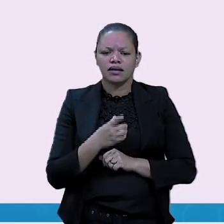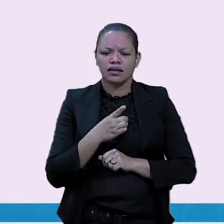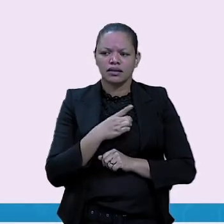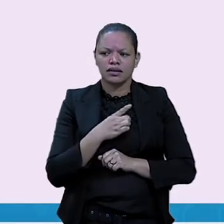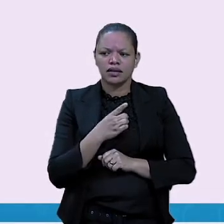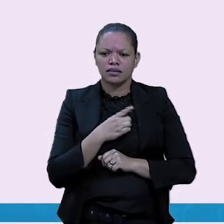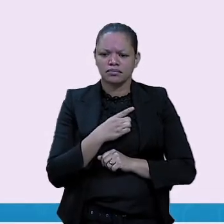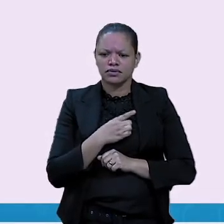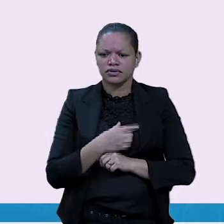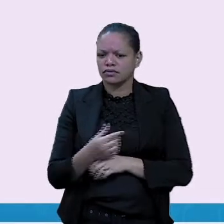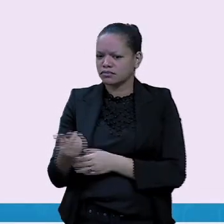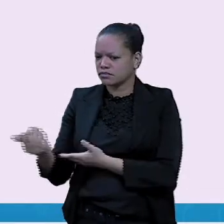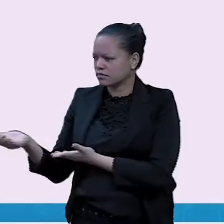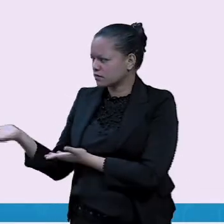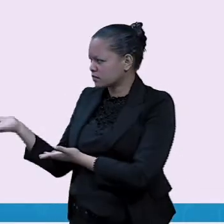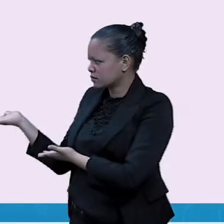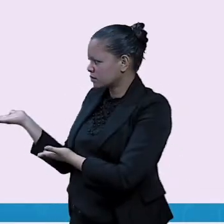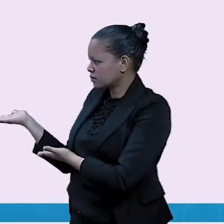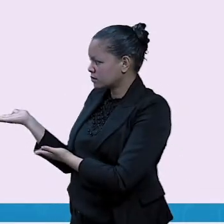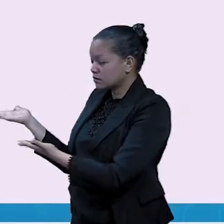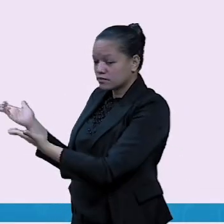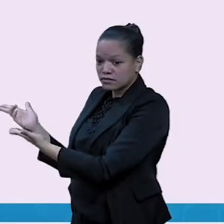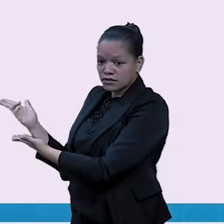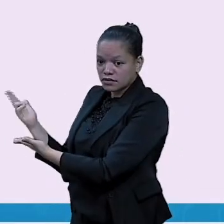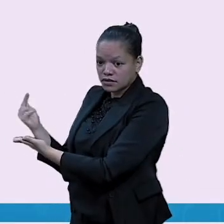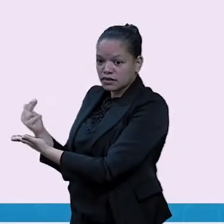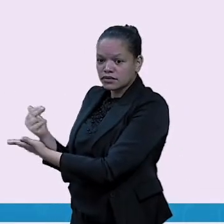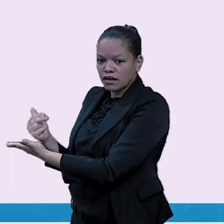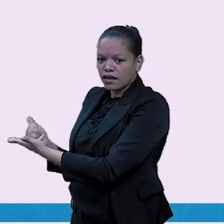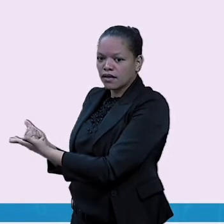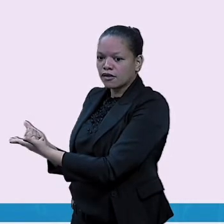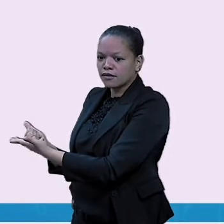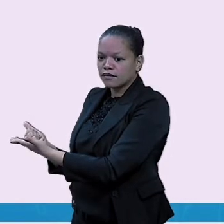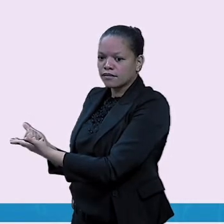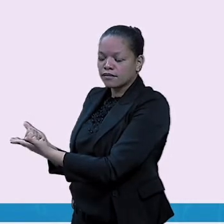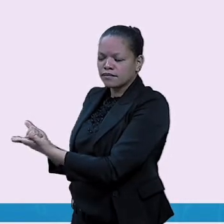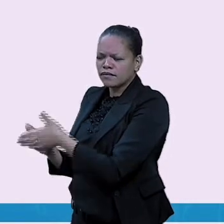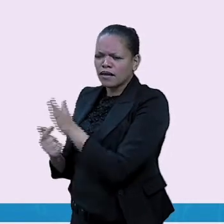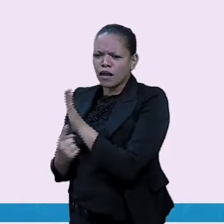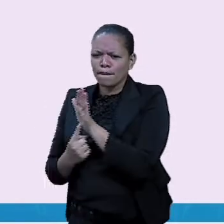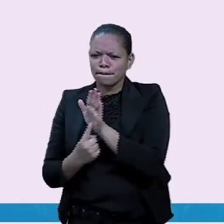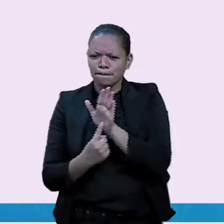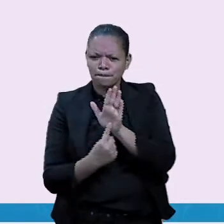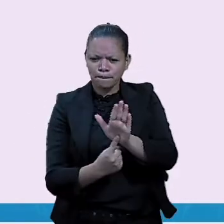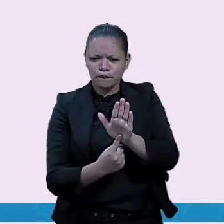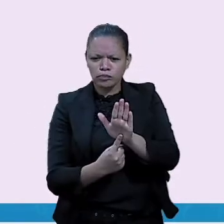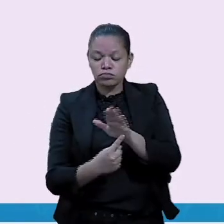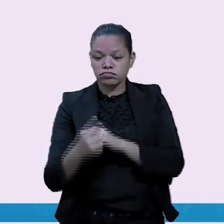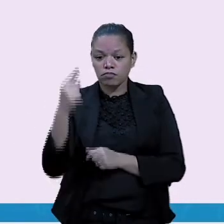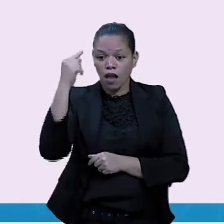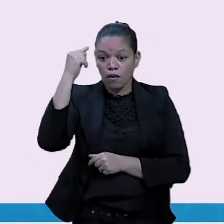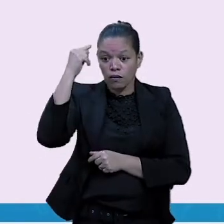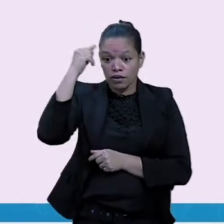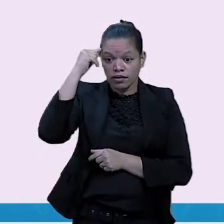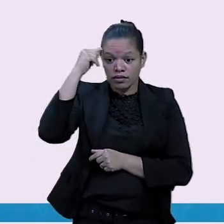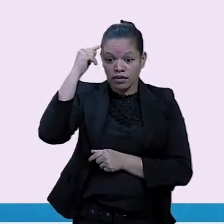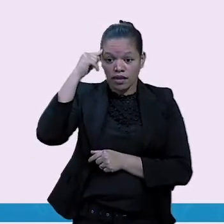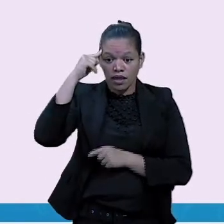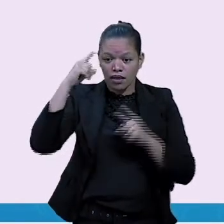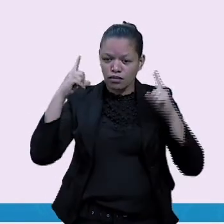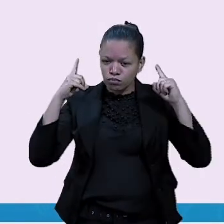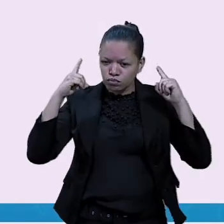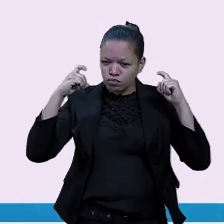Veja aqui, as onomatopeias, elas vão nos trazer a ideia de sons. Veja esse moço aqui,